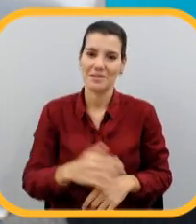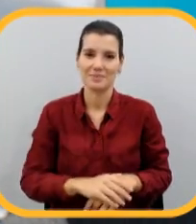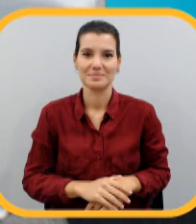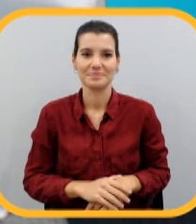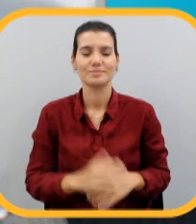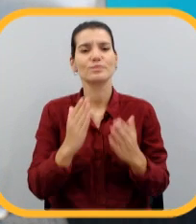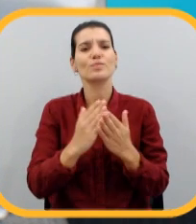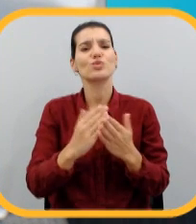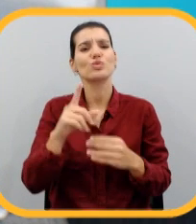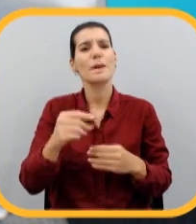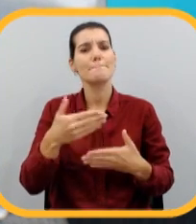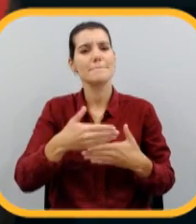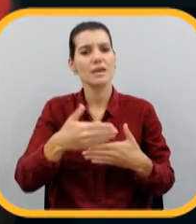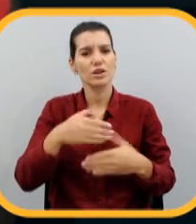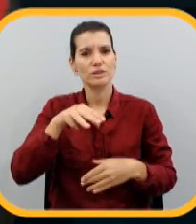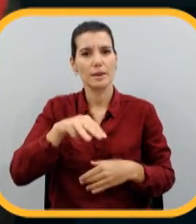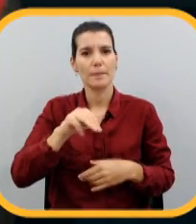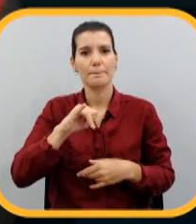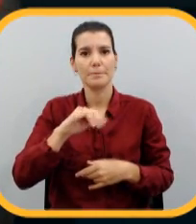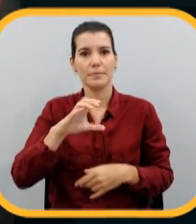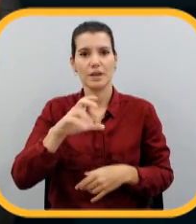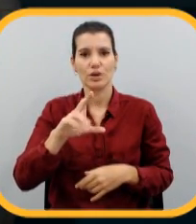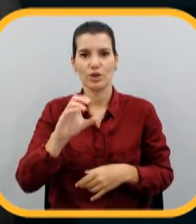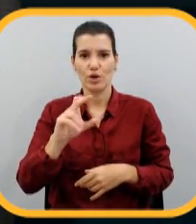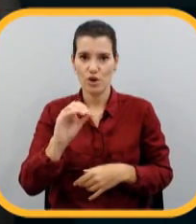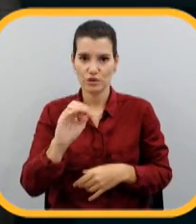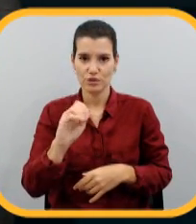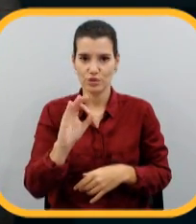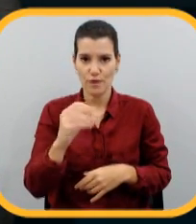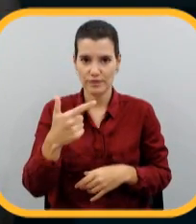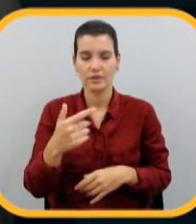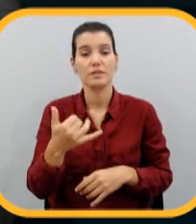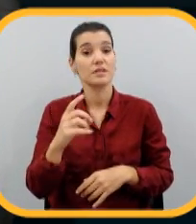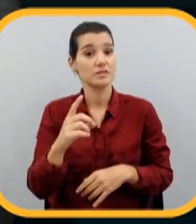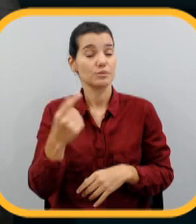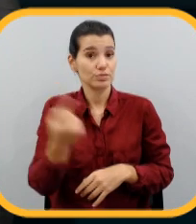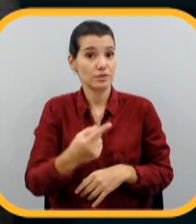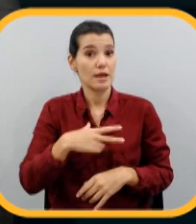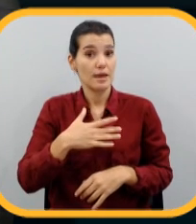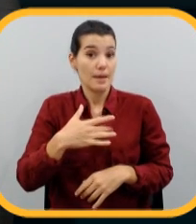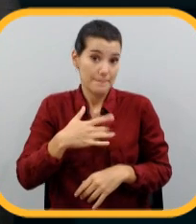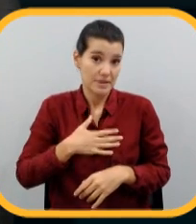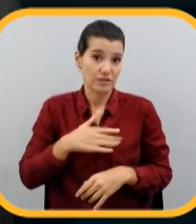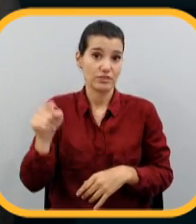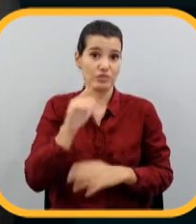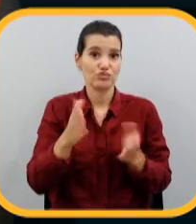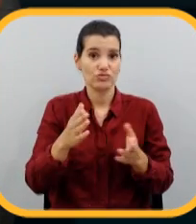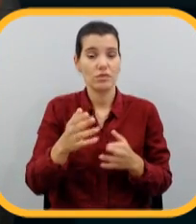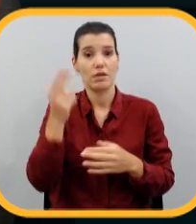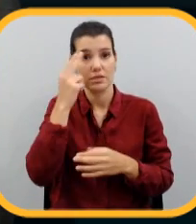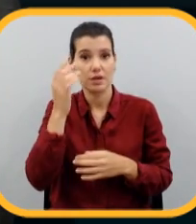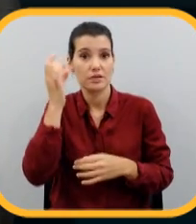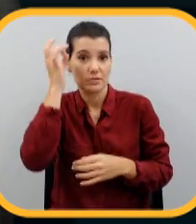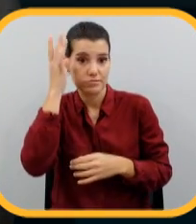temos que andar um bocadinho mais. Há ainda um estudo da Microsoft e da Mars que conclui que apenas 26% das empresas que já foram alvo de